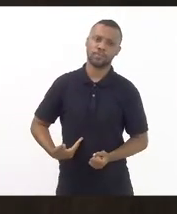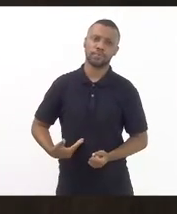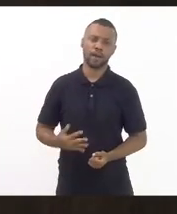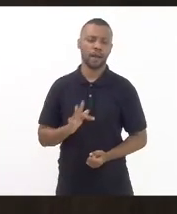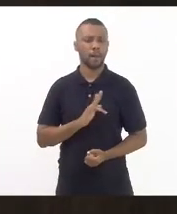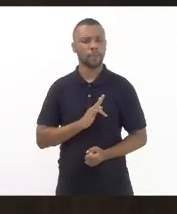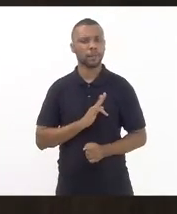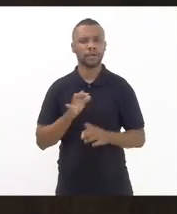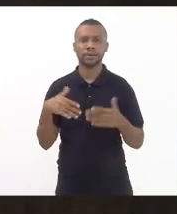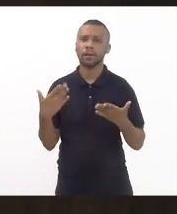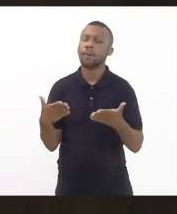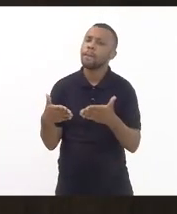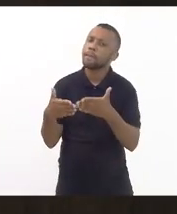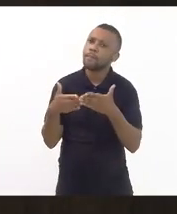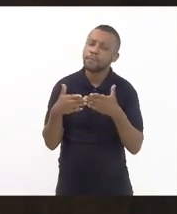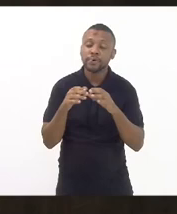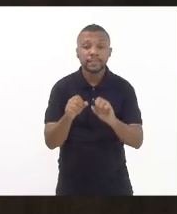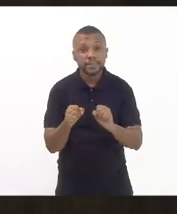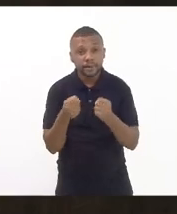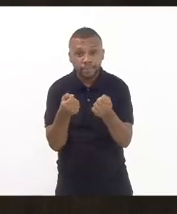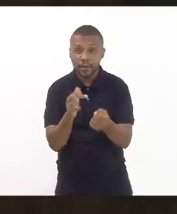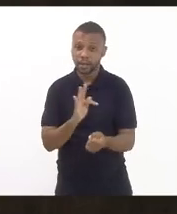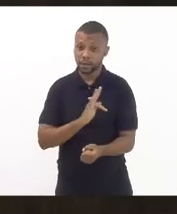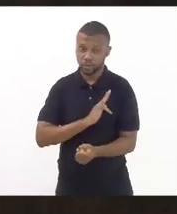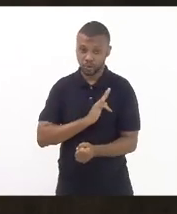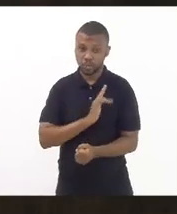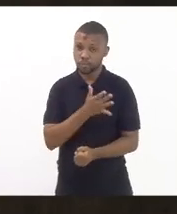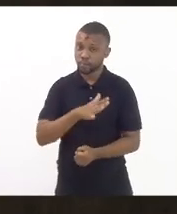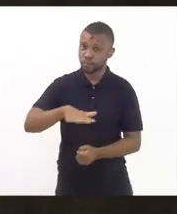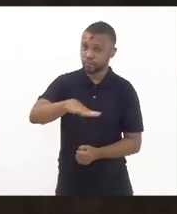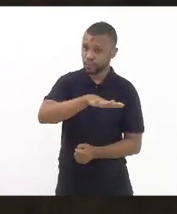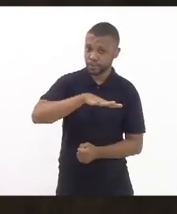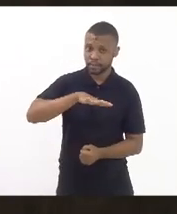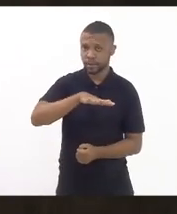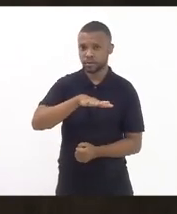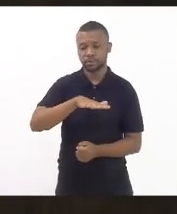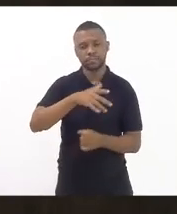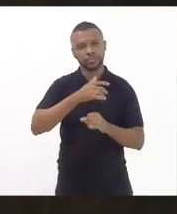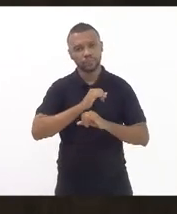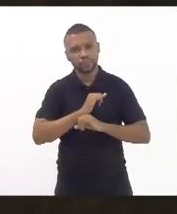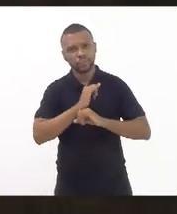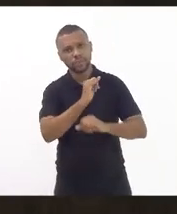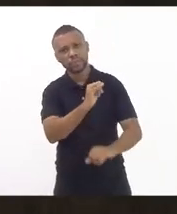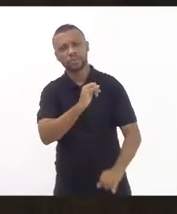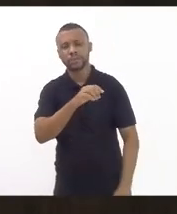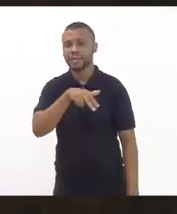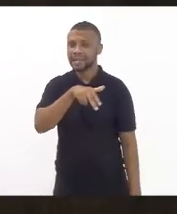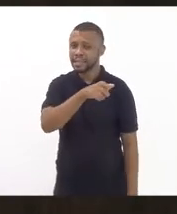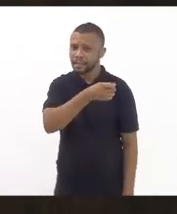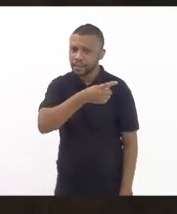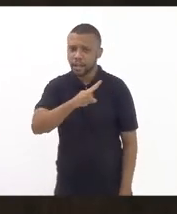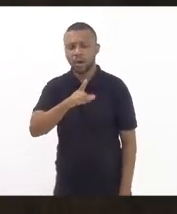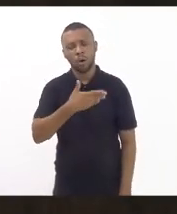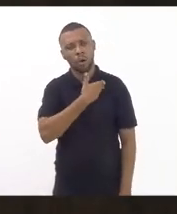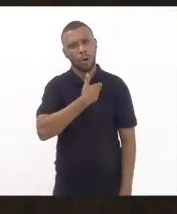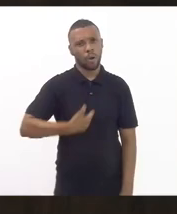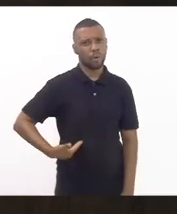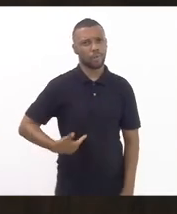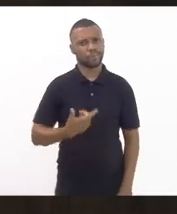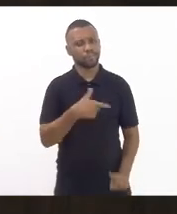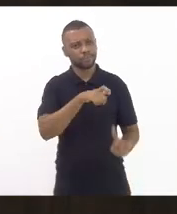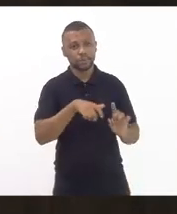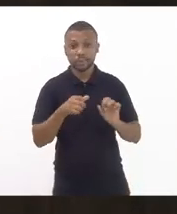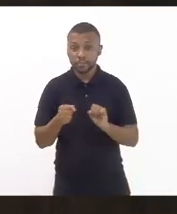favor, defendam a segurança pública, dizendo não ao governador do estado. Defendam